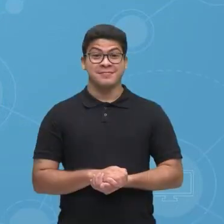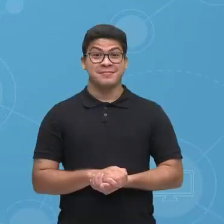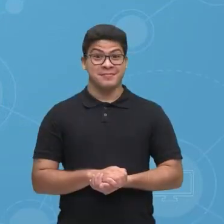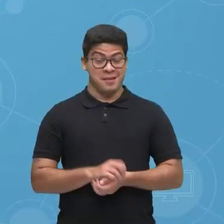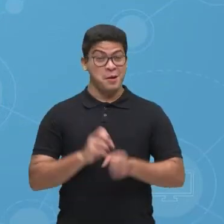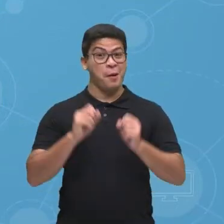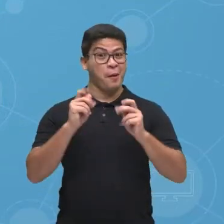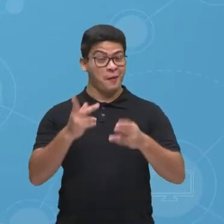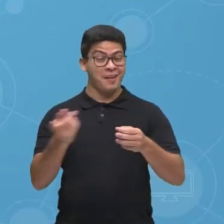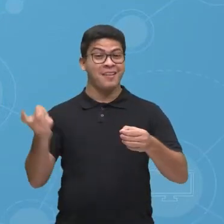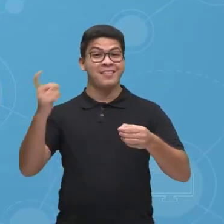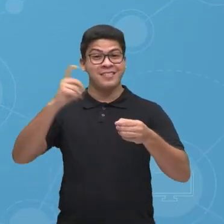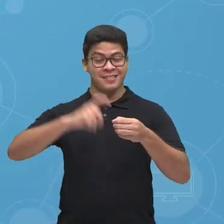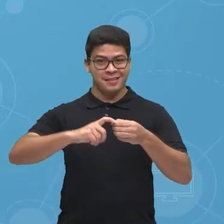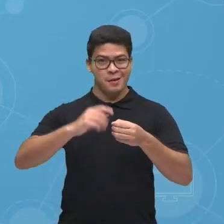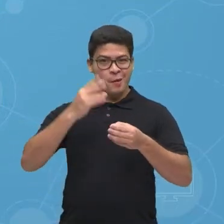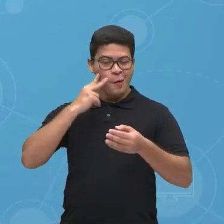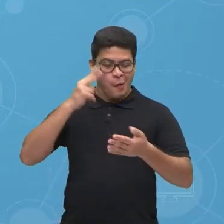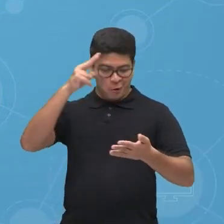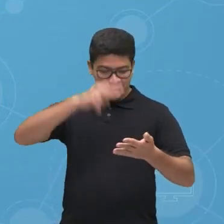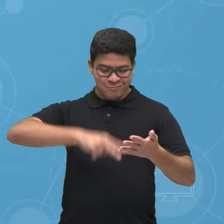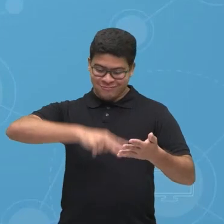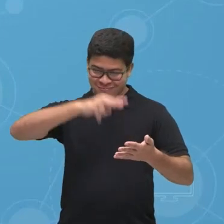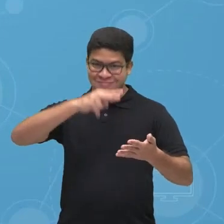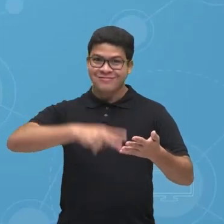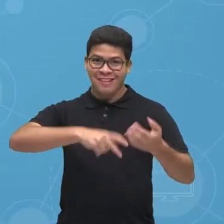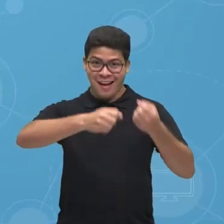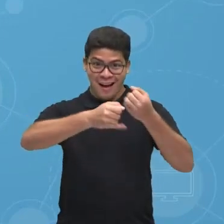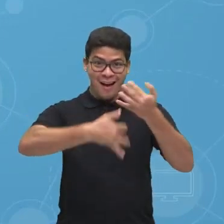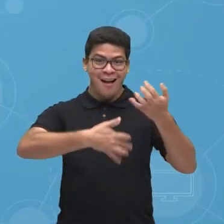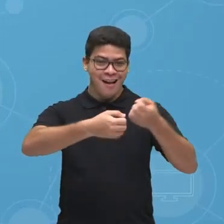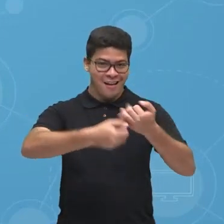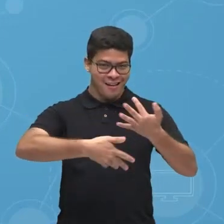Ok, voltamos, ó, tô dando uma olhadinha aqui para ver,